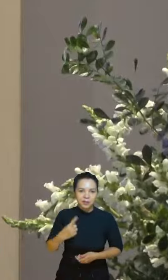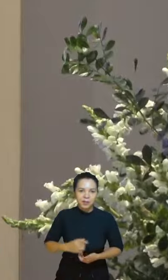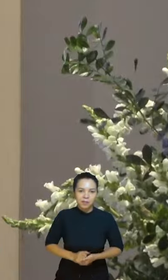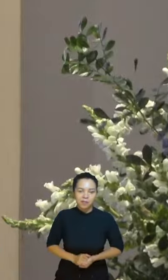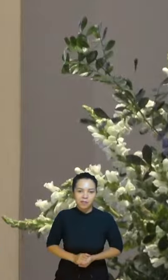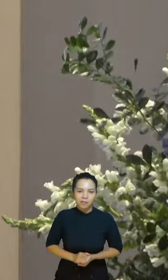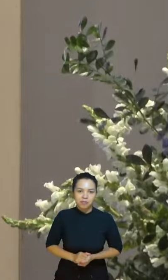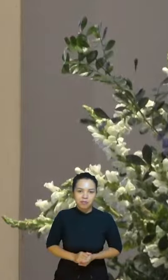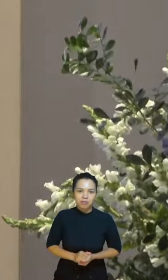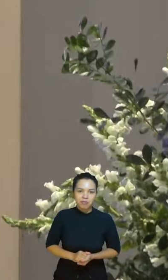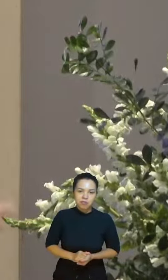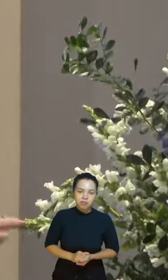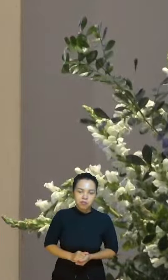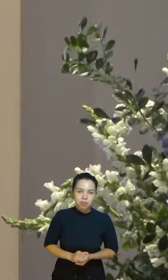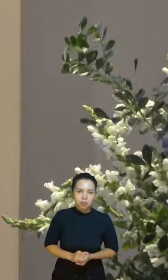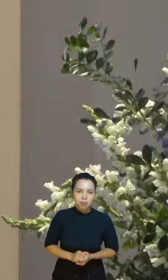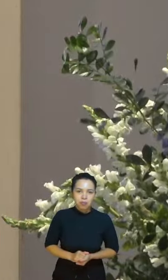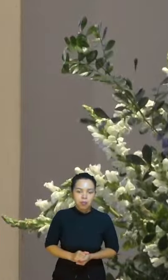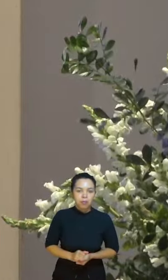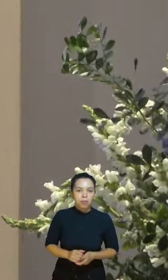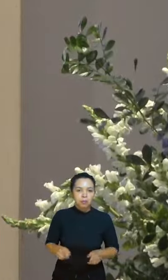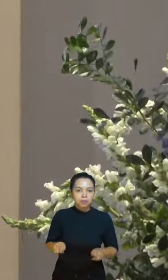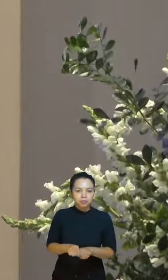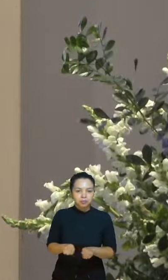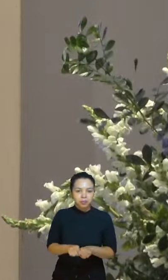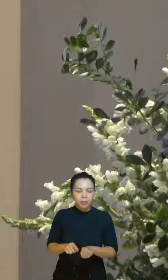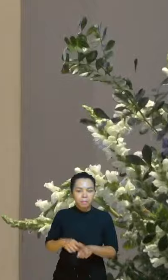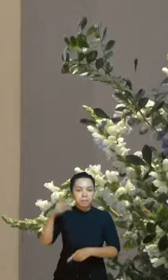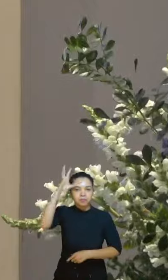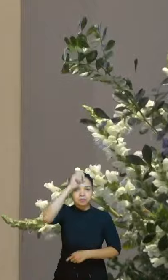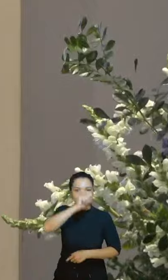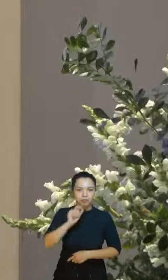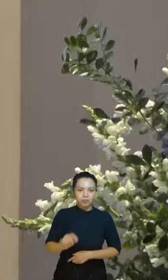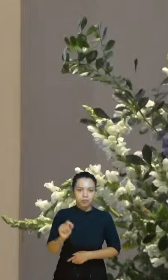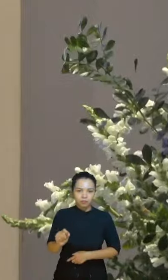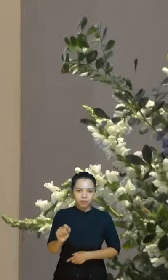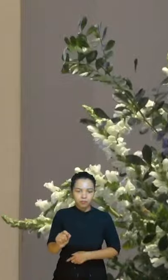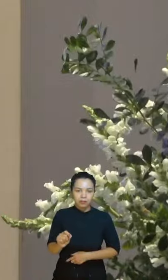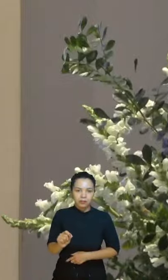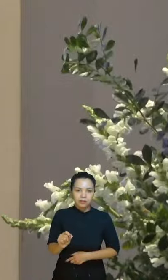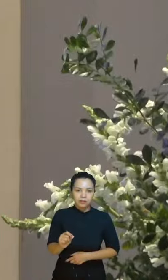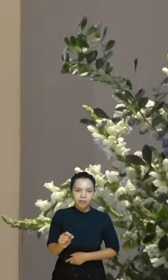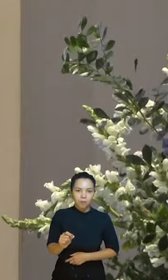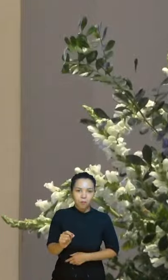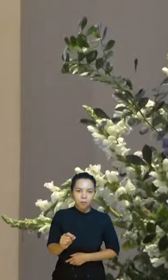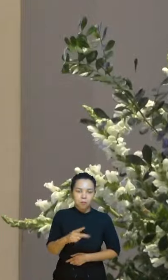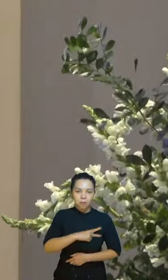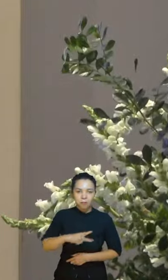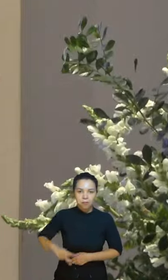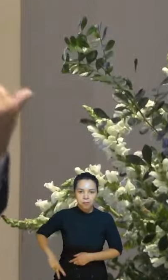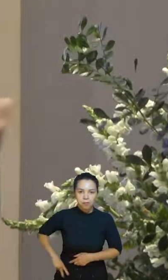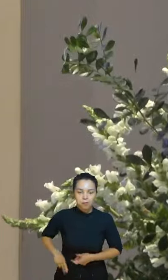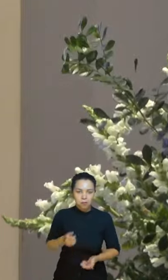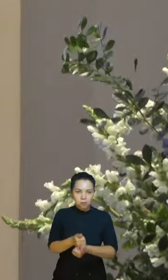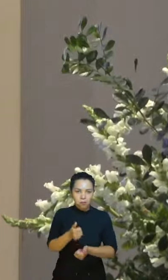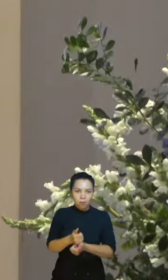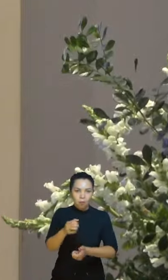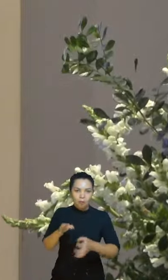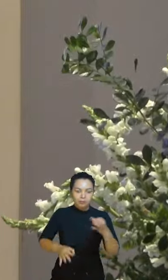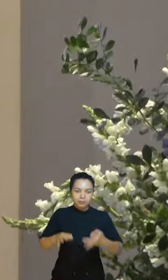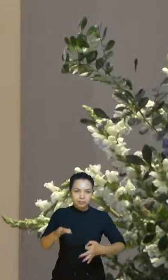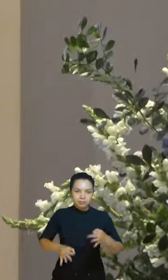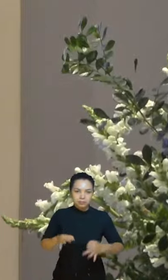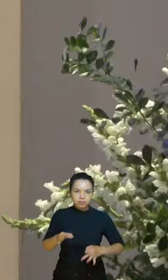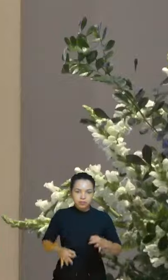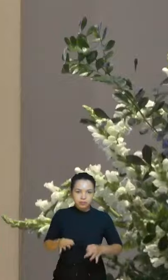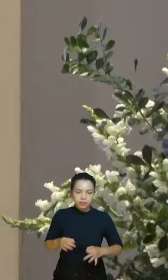advogado a alg que aprendi sobretudo quando tive a honra de ser presidente do nosso Tribunal de Justiça na gestão